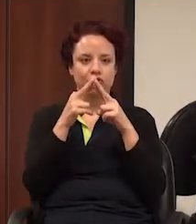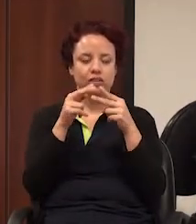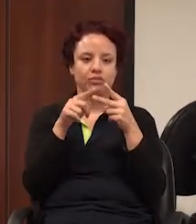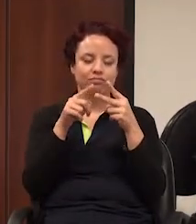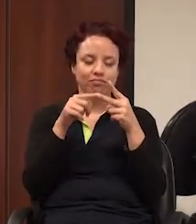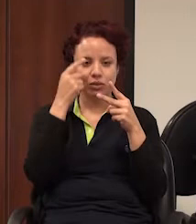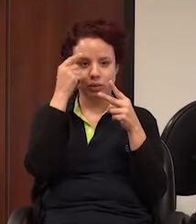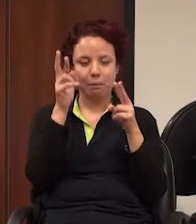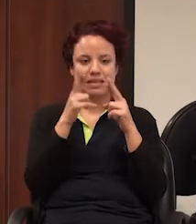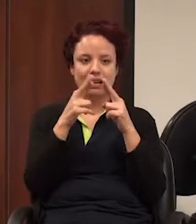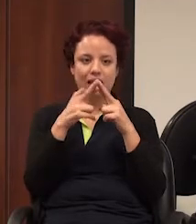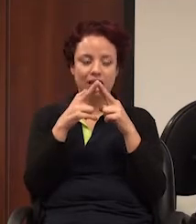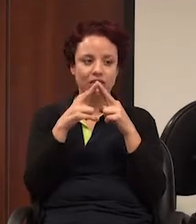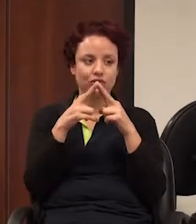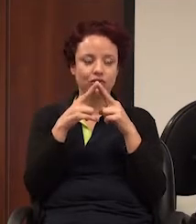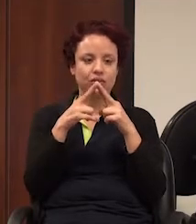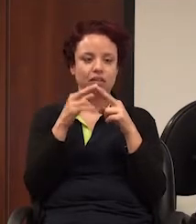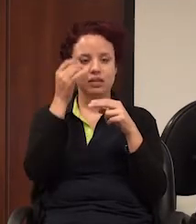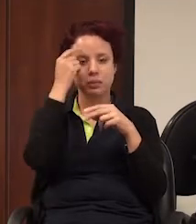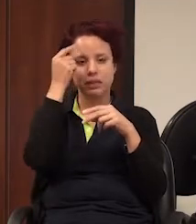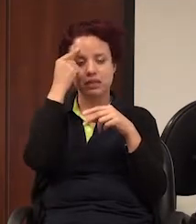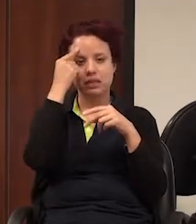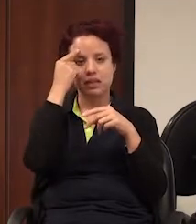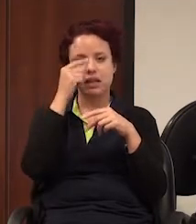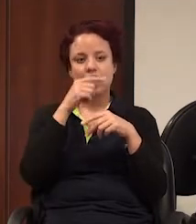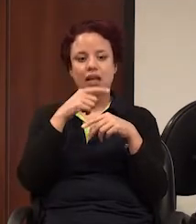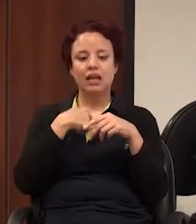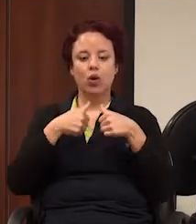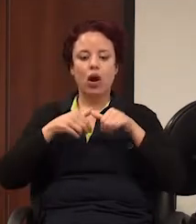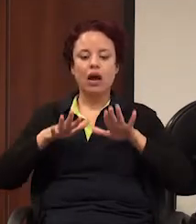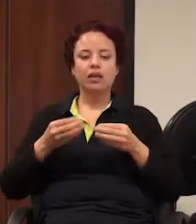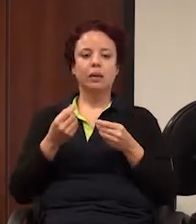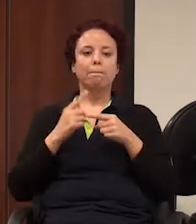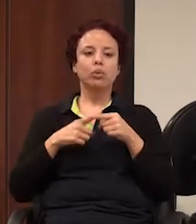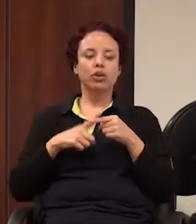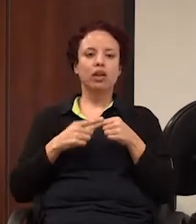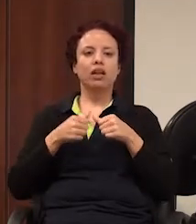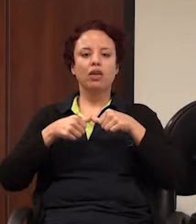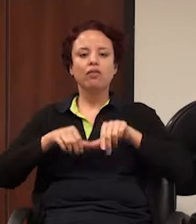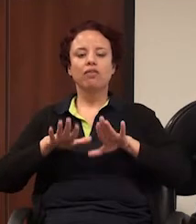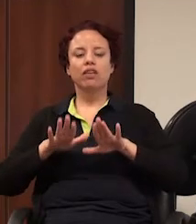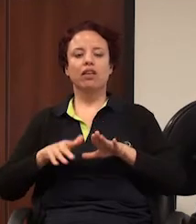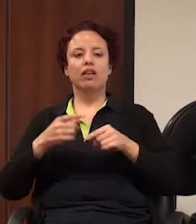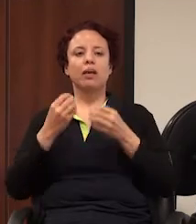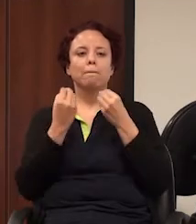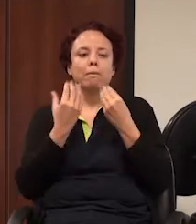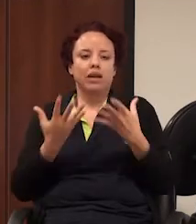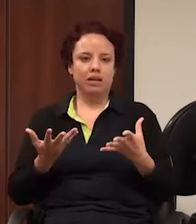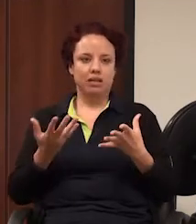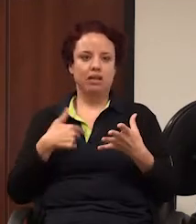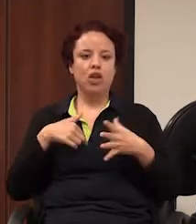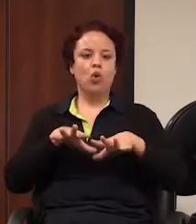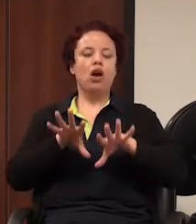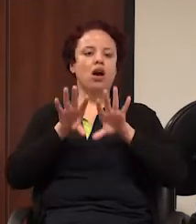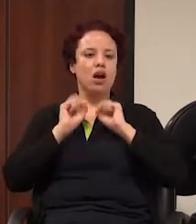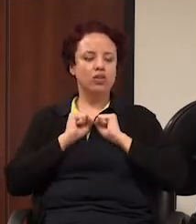é um pouco daquilo lá. Estou por quê e estou para quê. Né? se assumir uma função pública ou uma